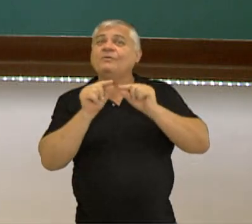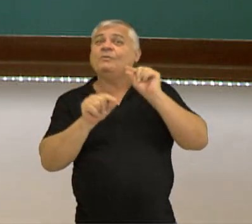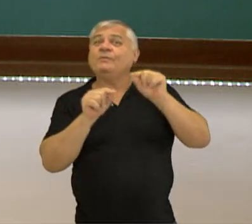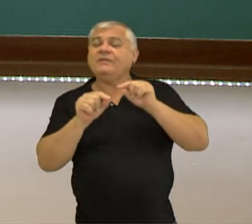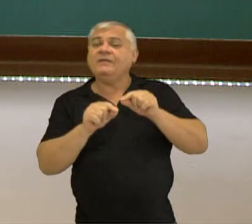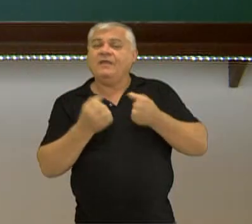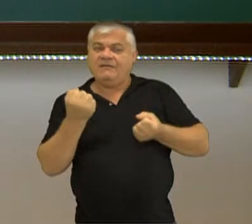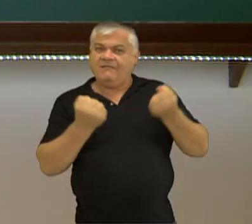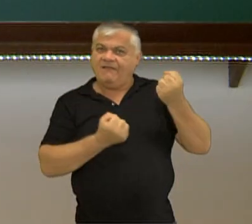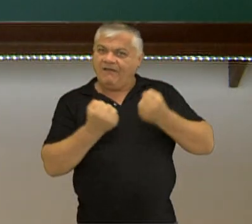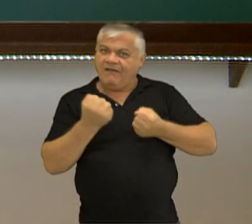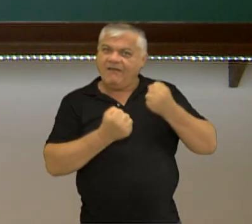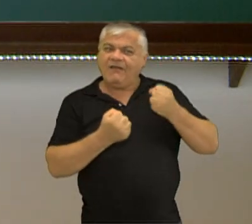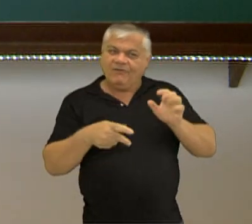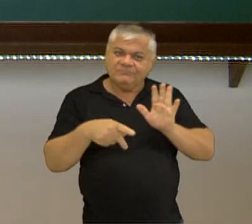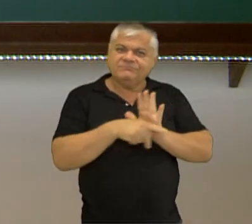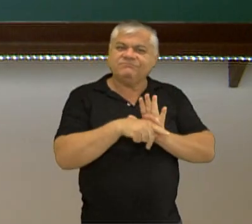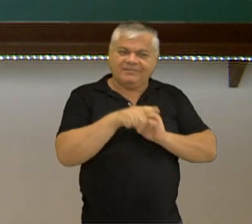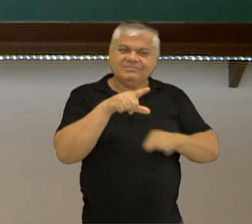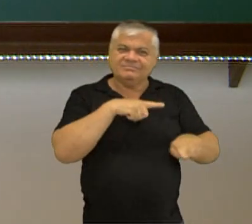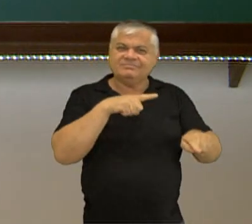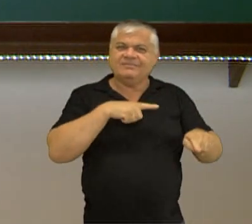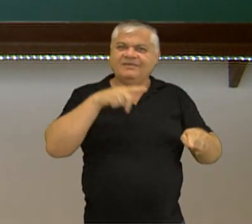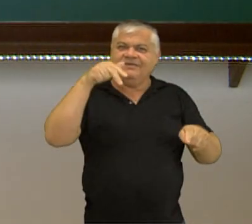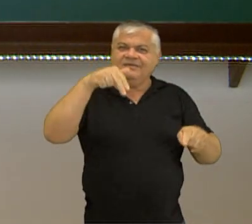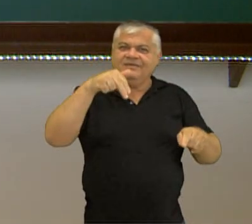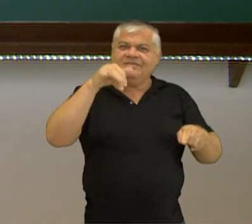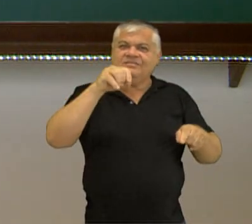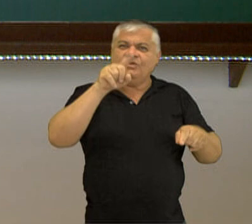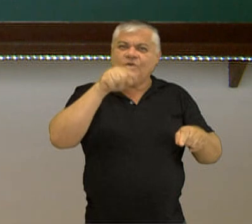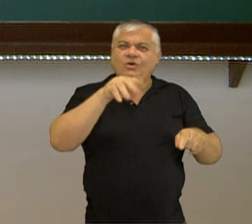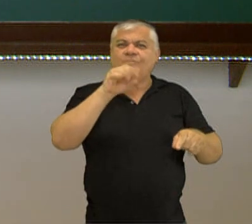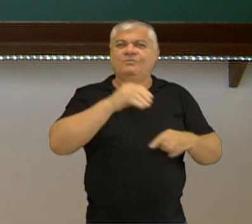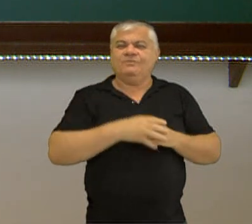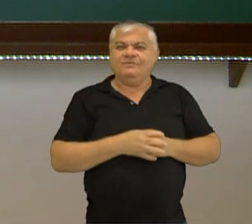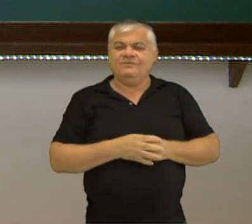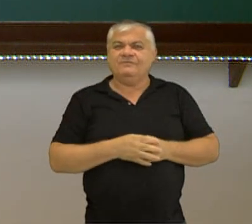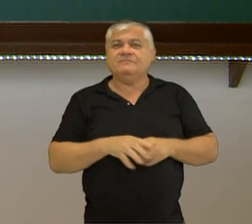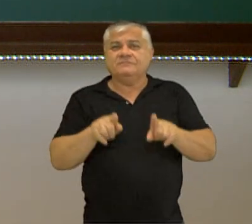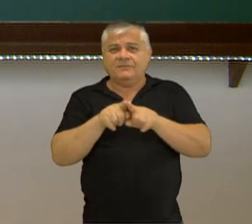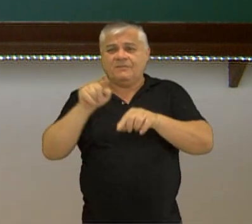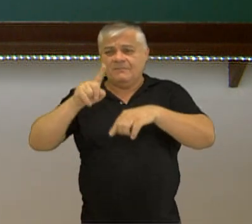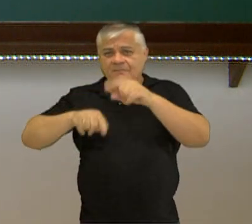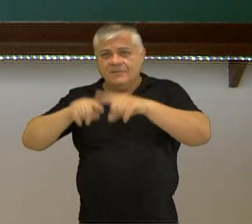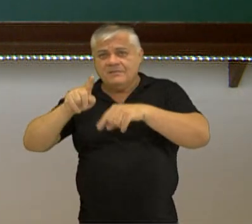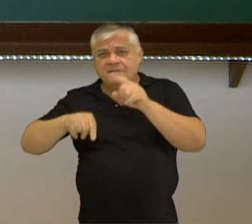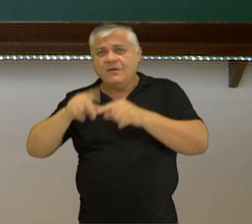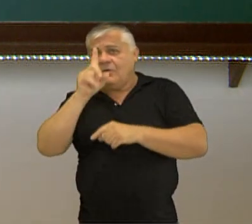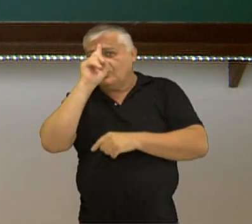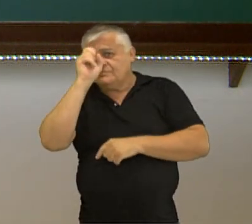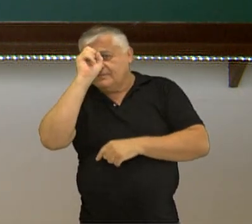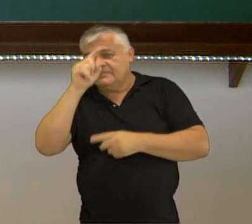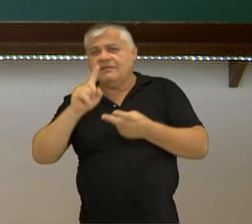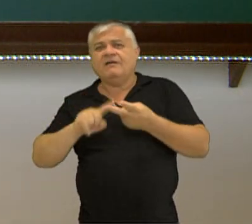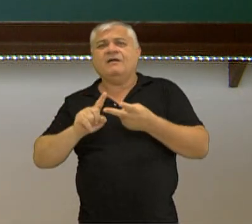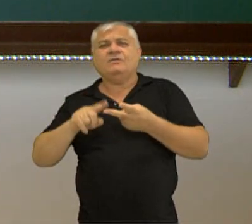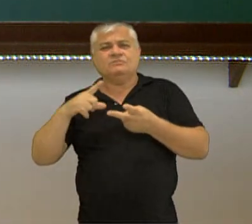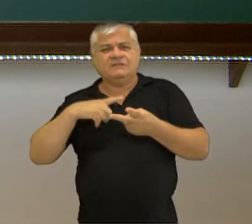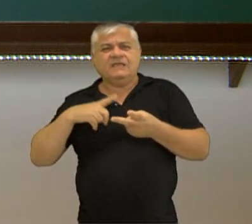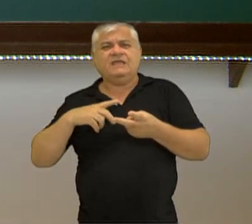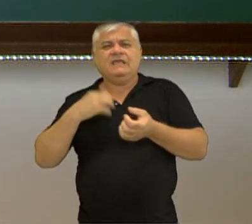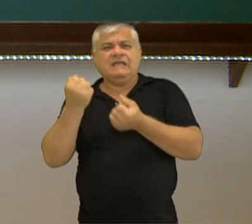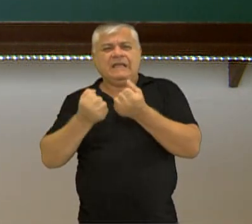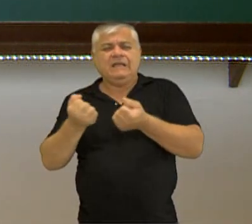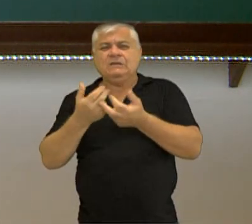confecção de diversos equipamentos, até hospitalares, né? Automobilísticos. Nós temos